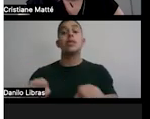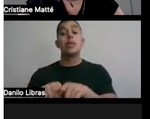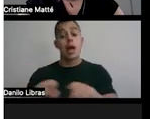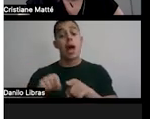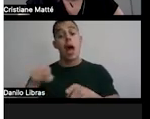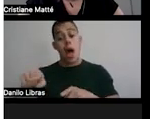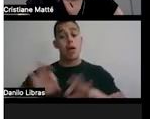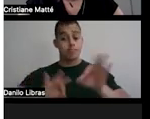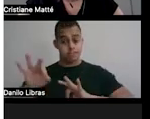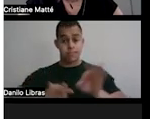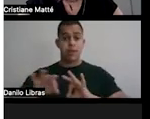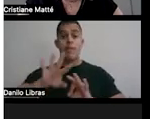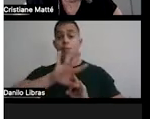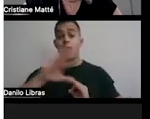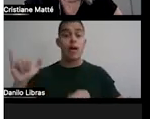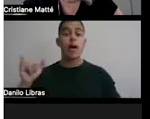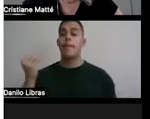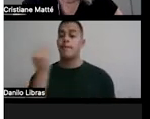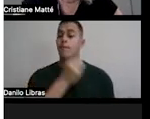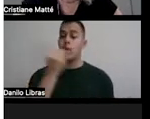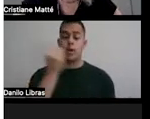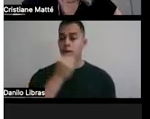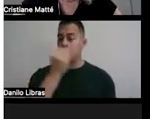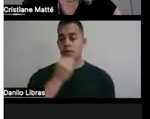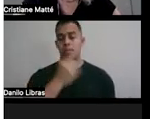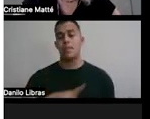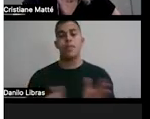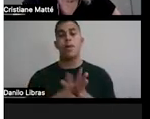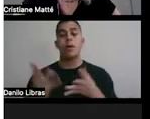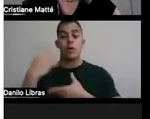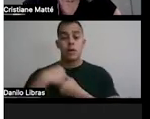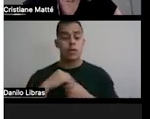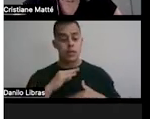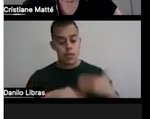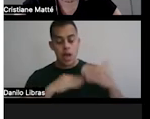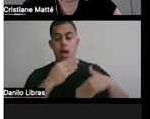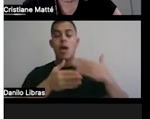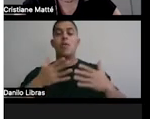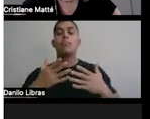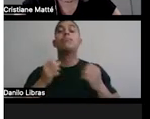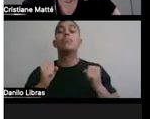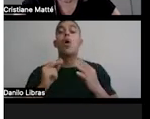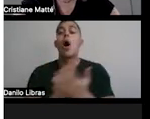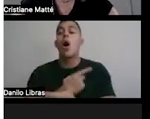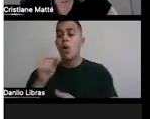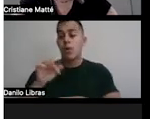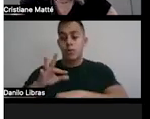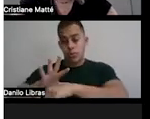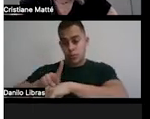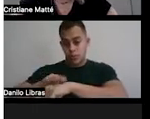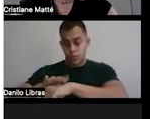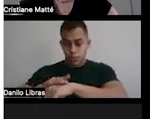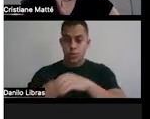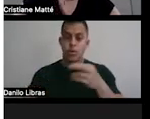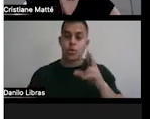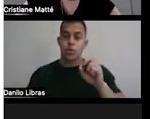programação metabólica vai alterar a vulnerabilidade que a gente tem de desenvolver doenças crônicas não transmissíveis ao longo